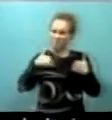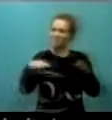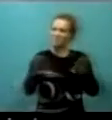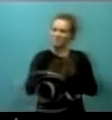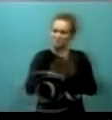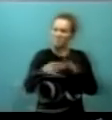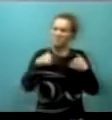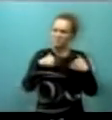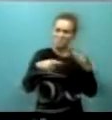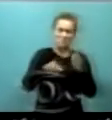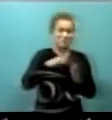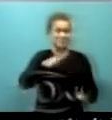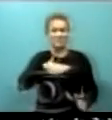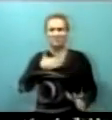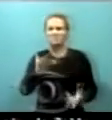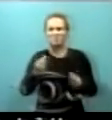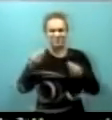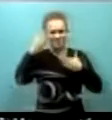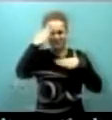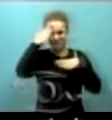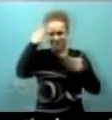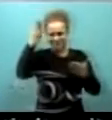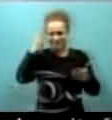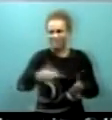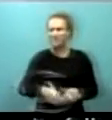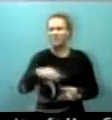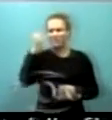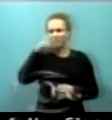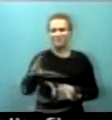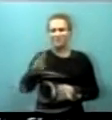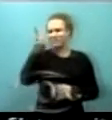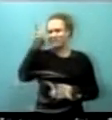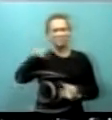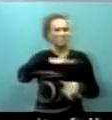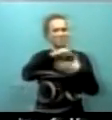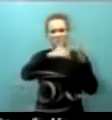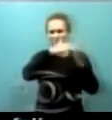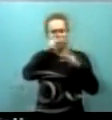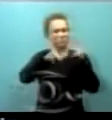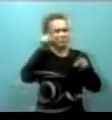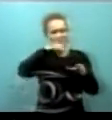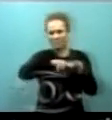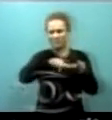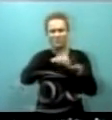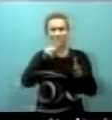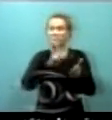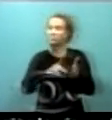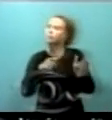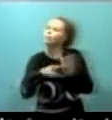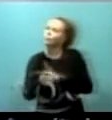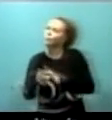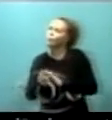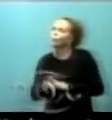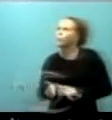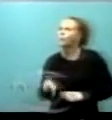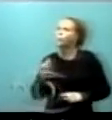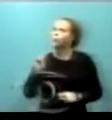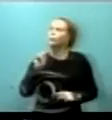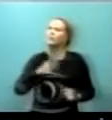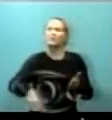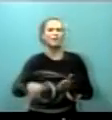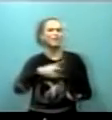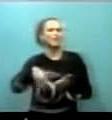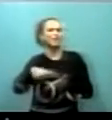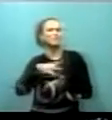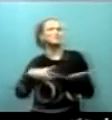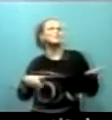grande surpresa. Muito obrigada para a Câmara e para todos os joinvilenses. Gostaria de perguntar também o que é a dança e o que é o ser